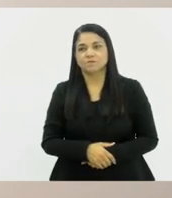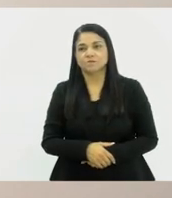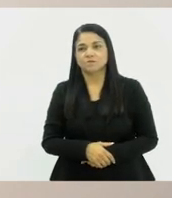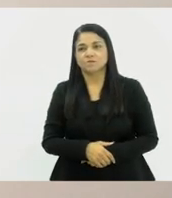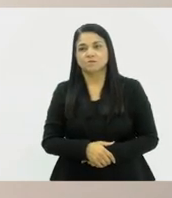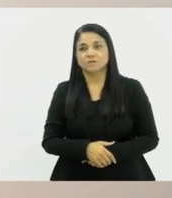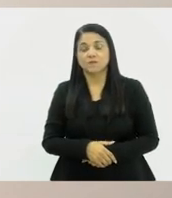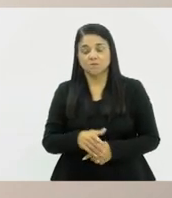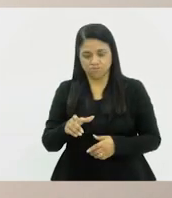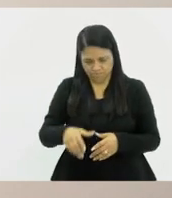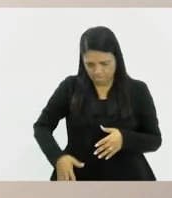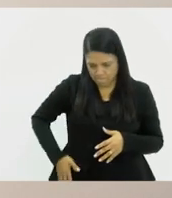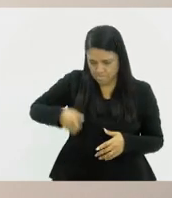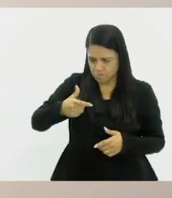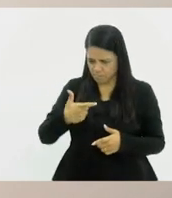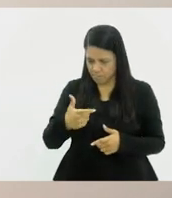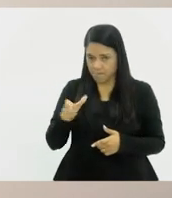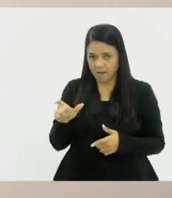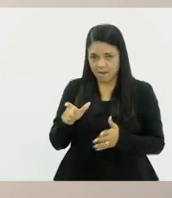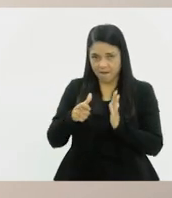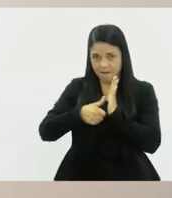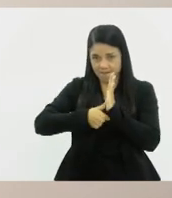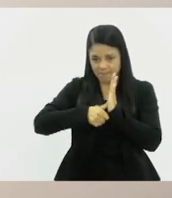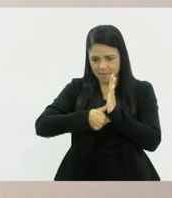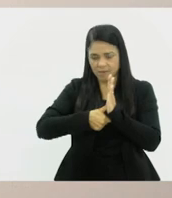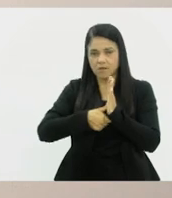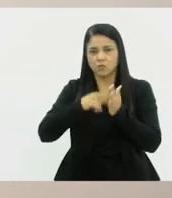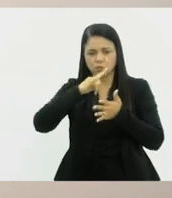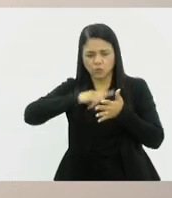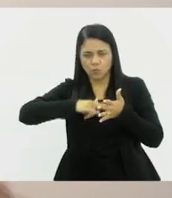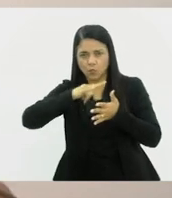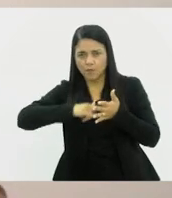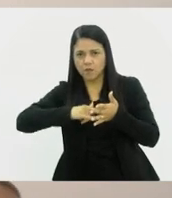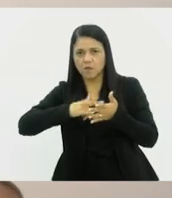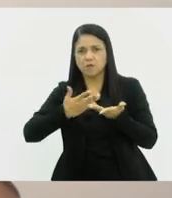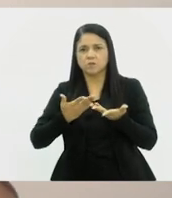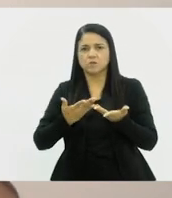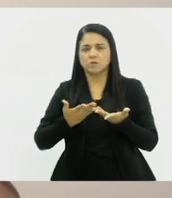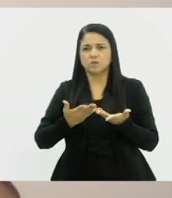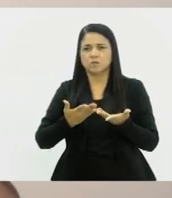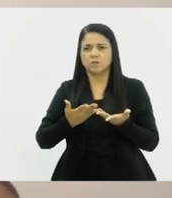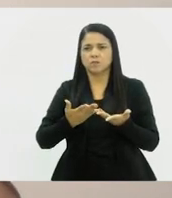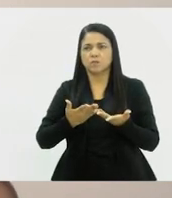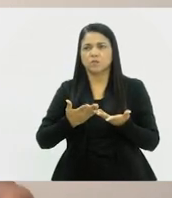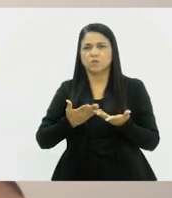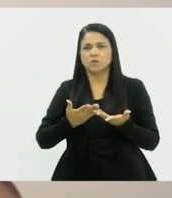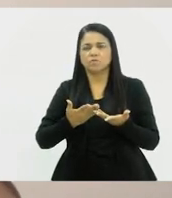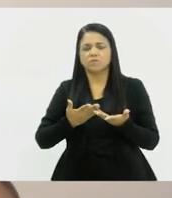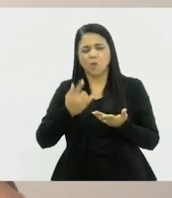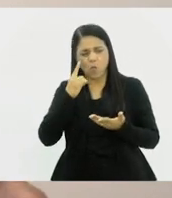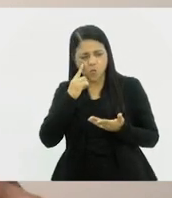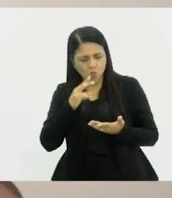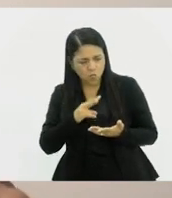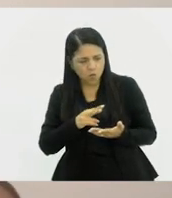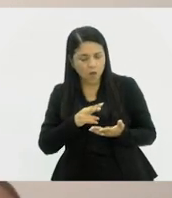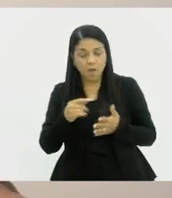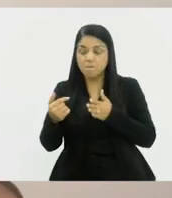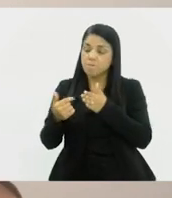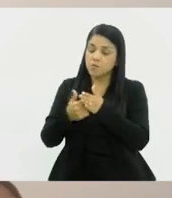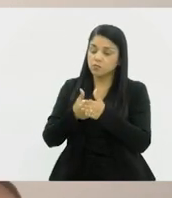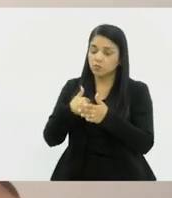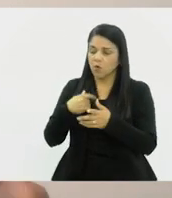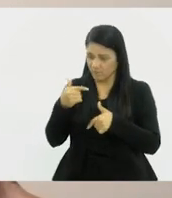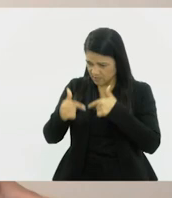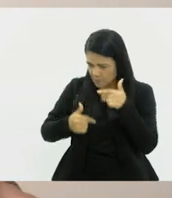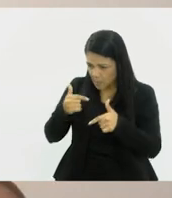puxou minha carteira aí viu documento viu documento e tal aí perguntou Senor